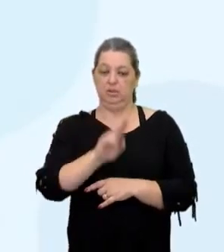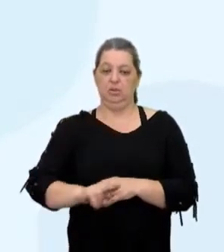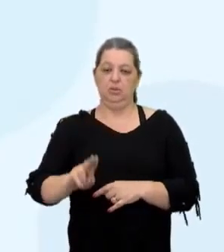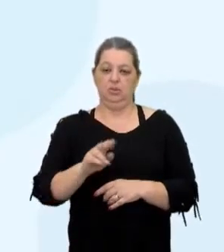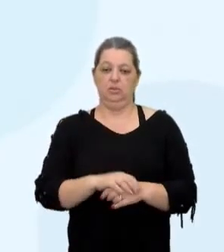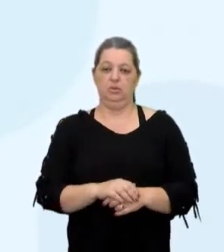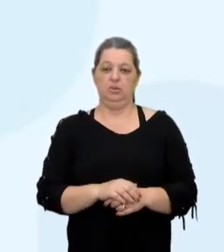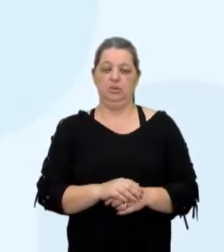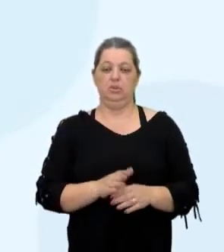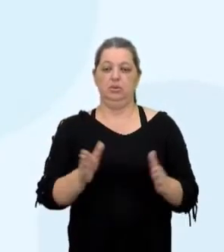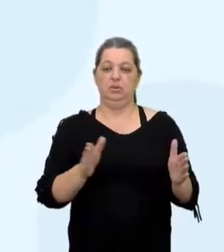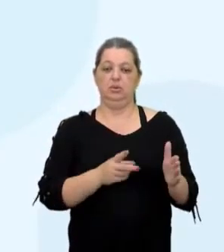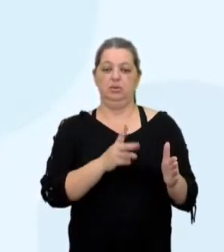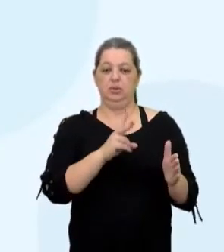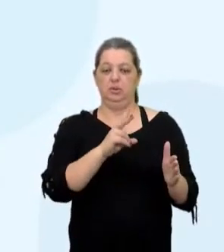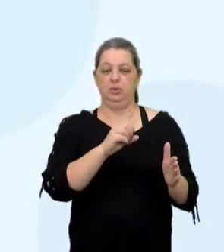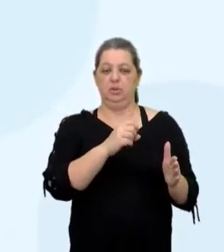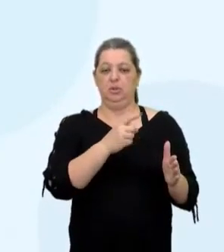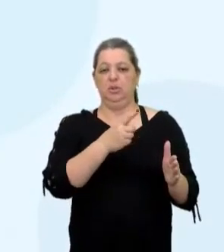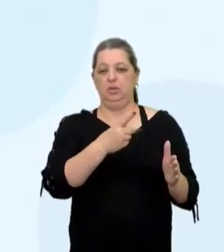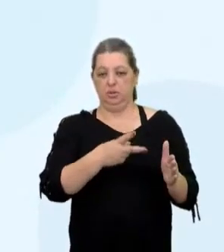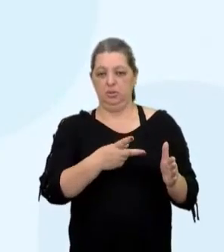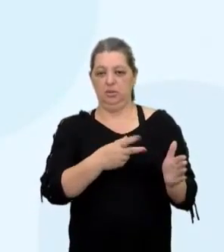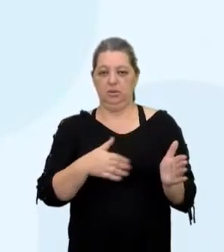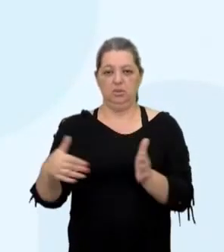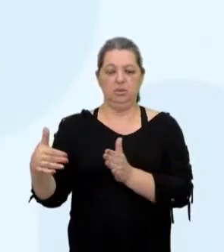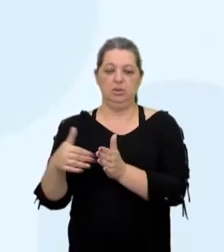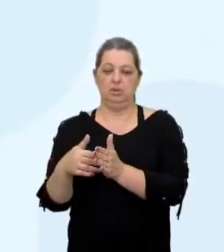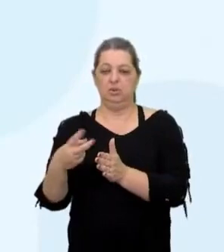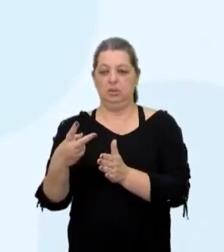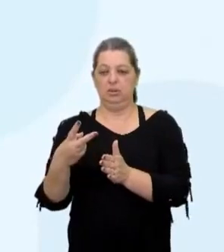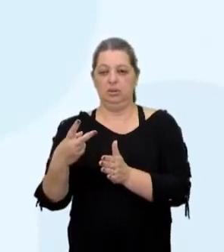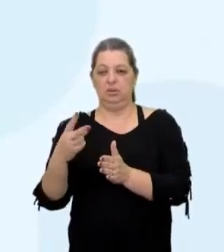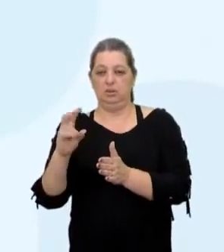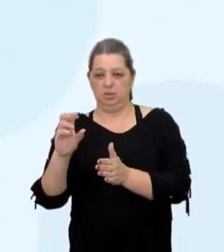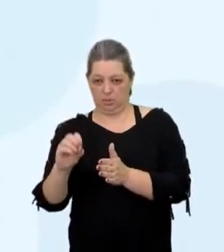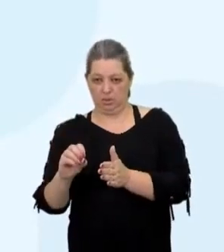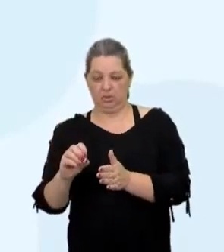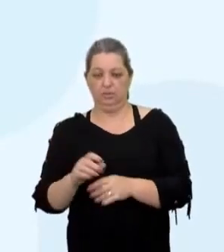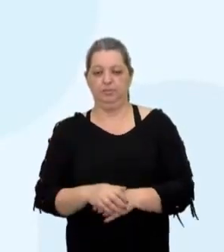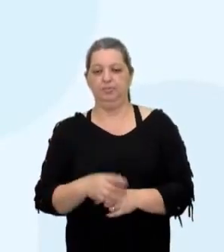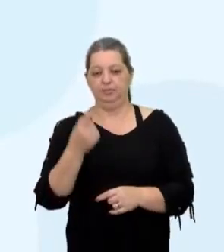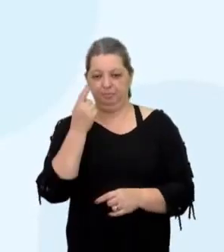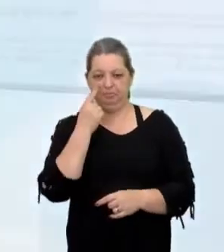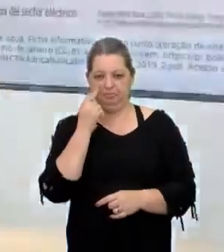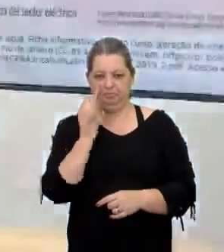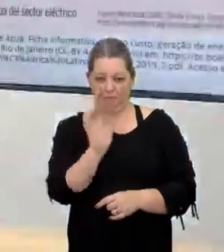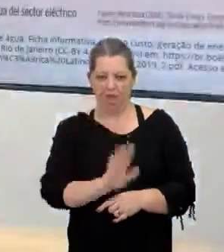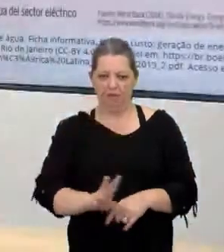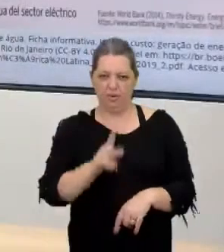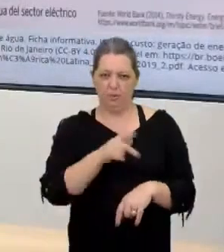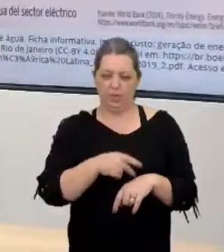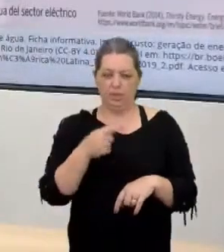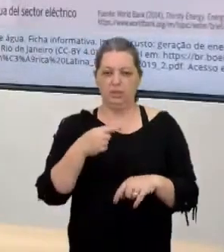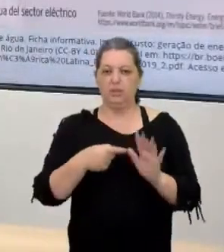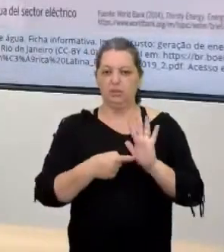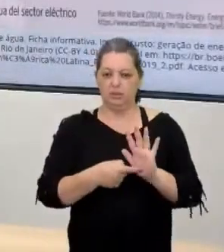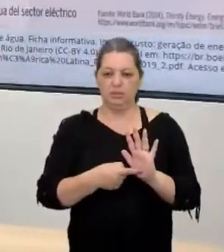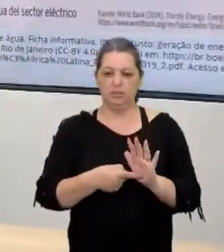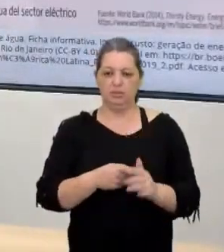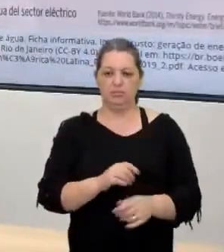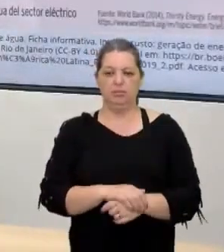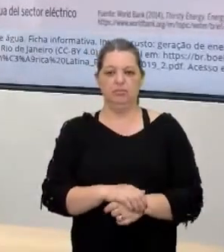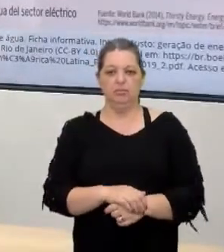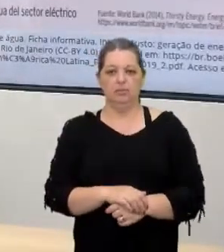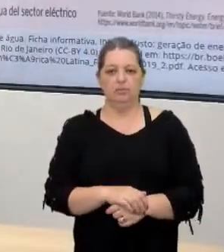de 2012 para 2050. É legal até ver a África com maior número, né, porque está mostrando aí que está